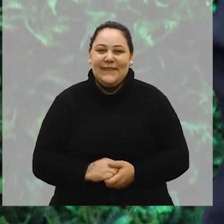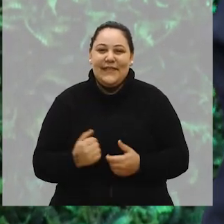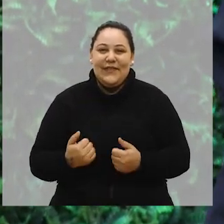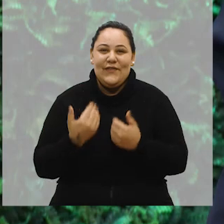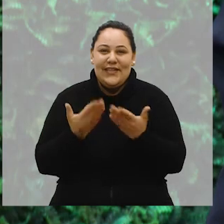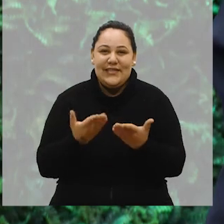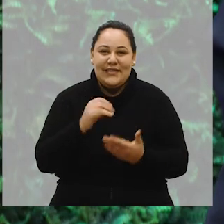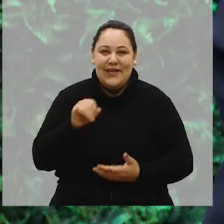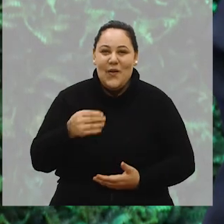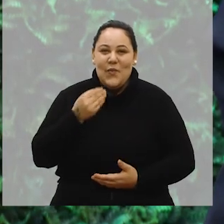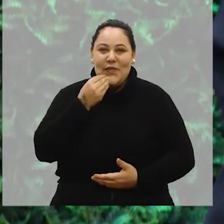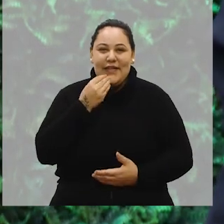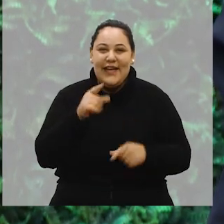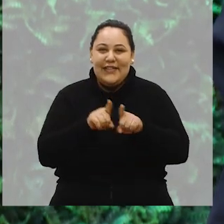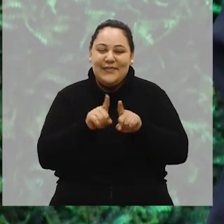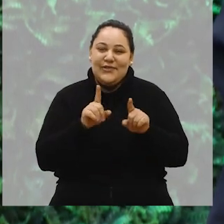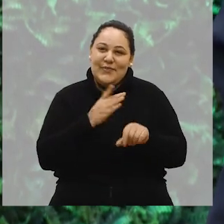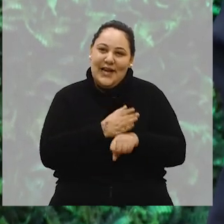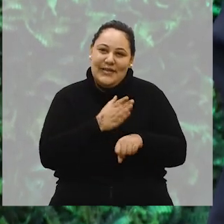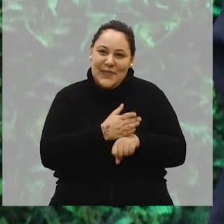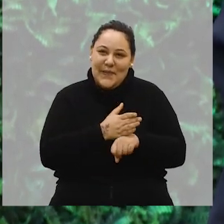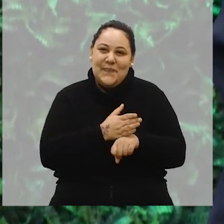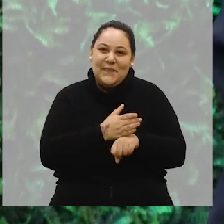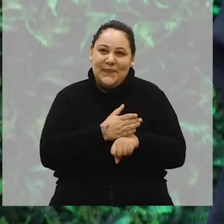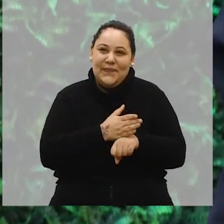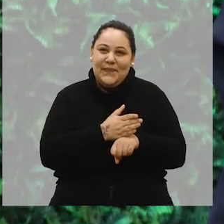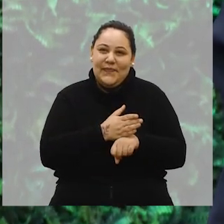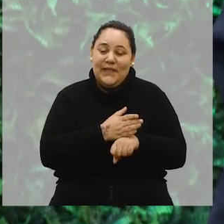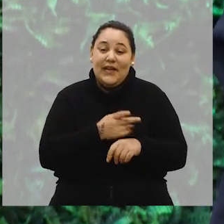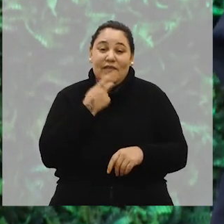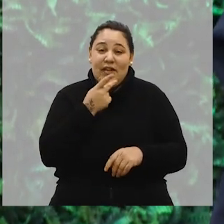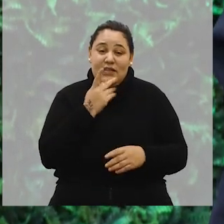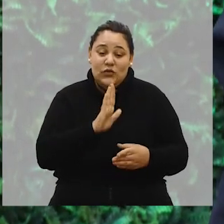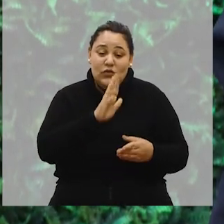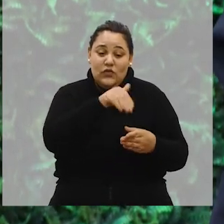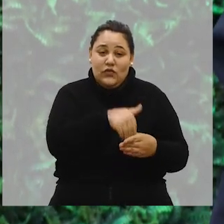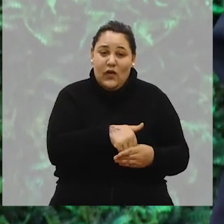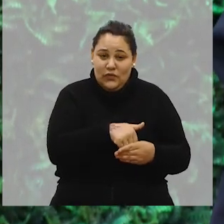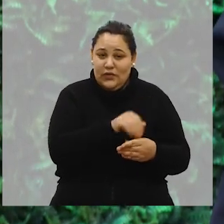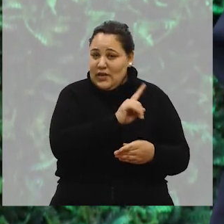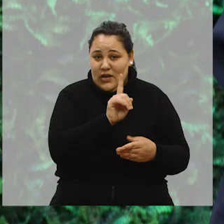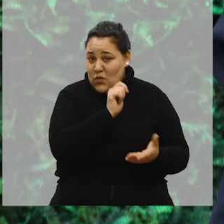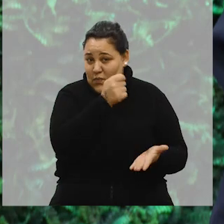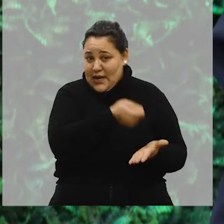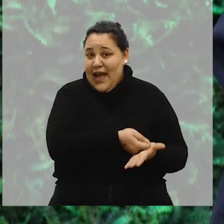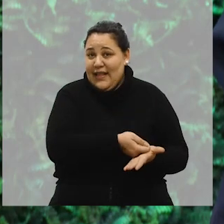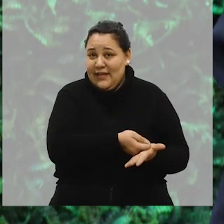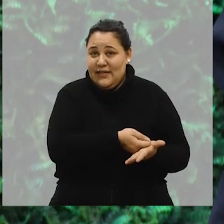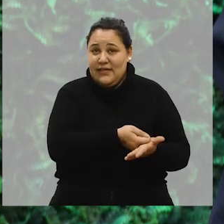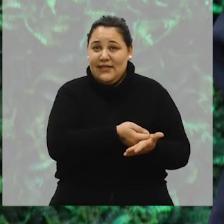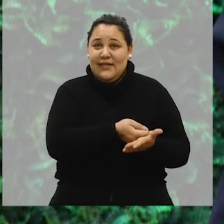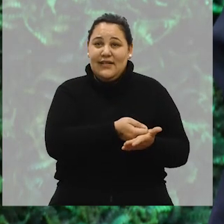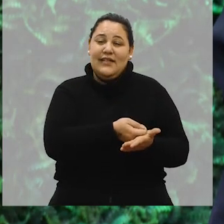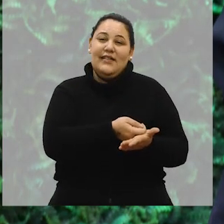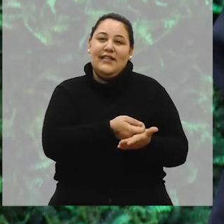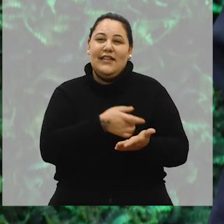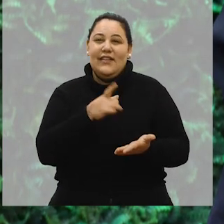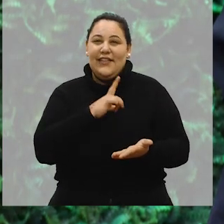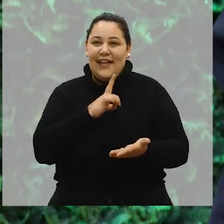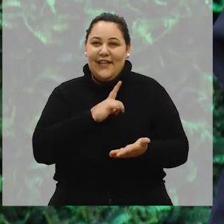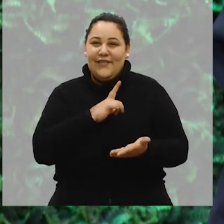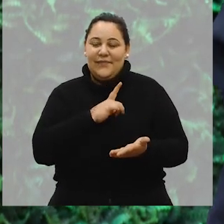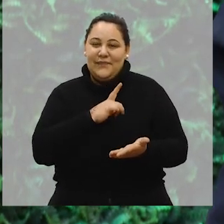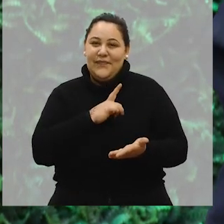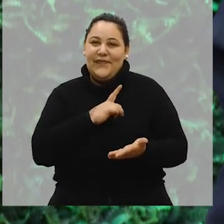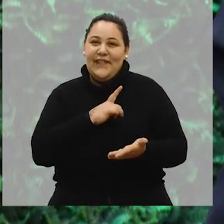de me oferecer essa oportunidade, né? E quanto ao voto facultativo que eu teria, e tu